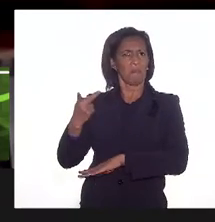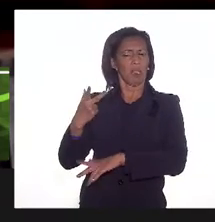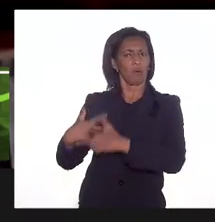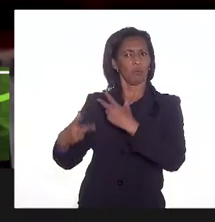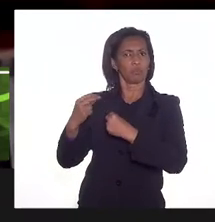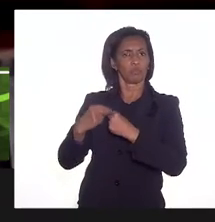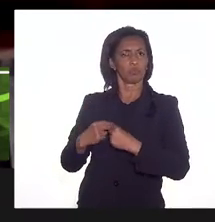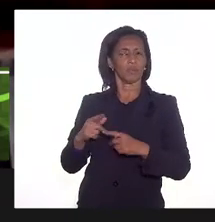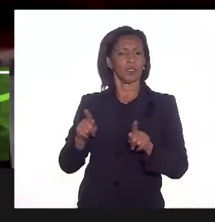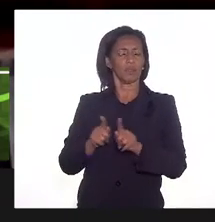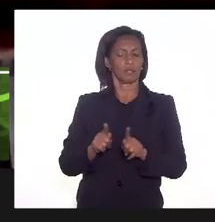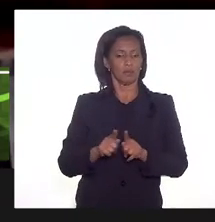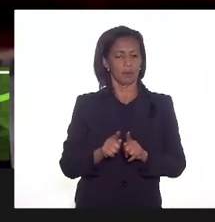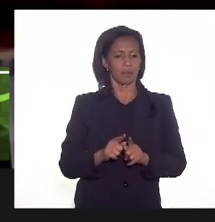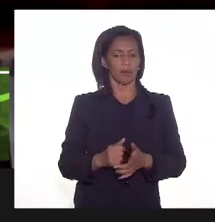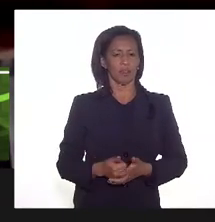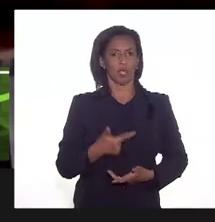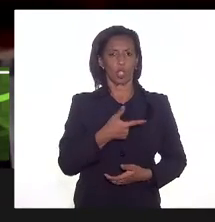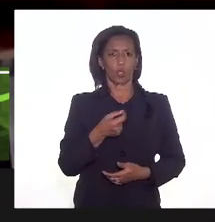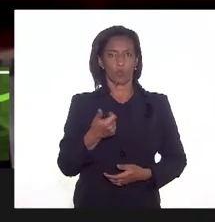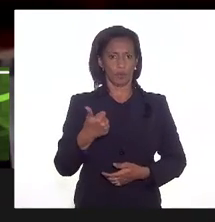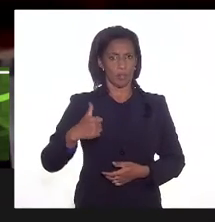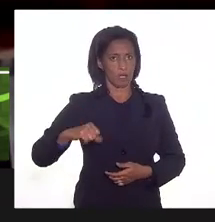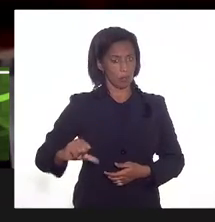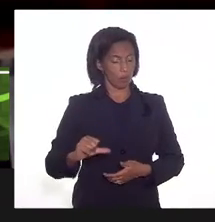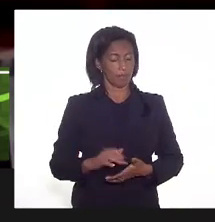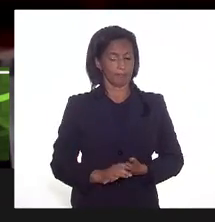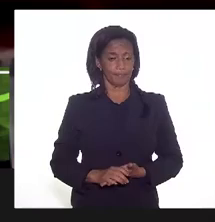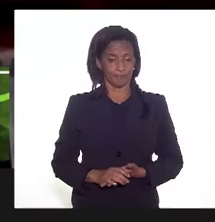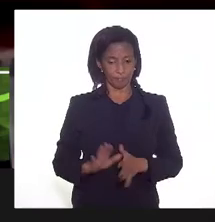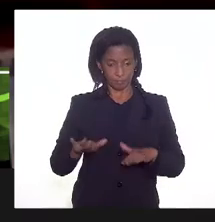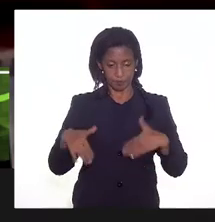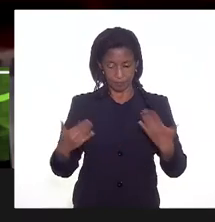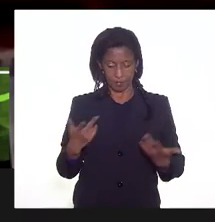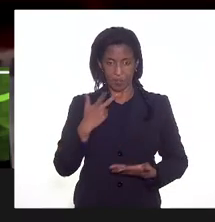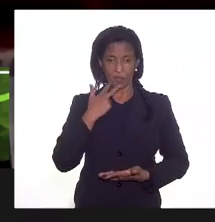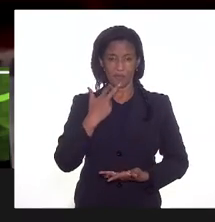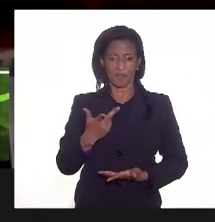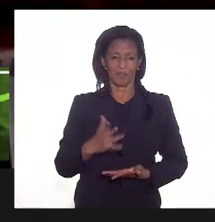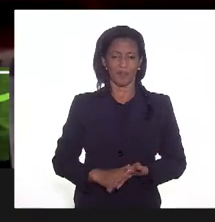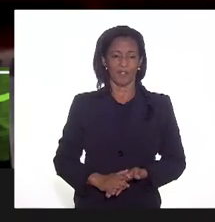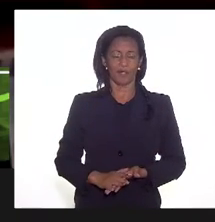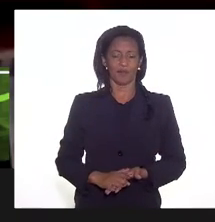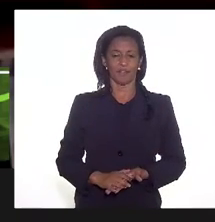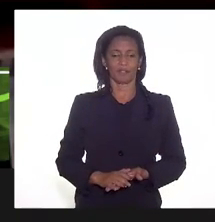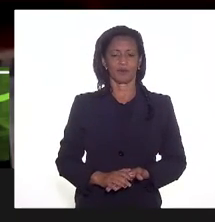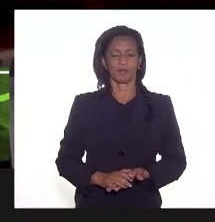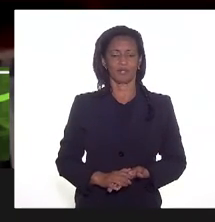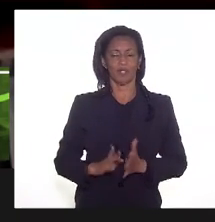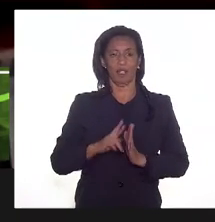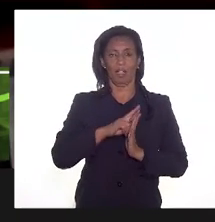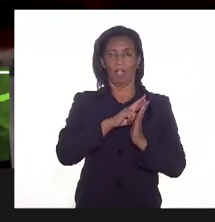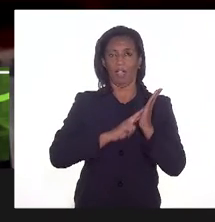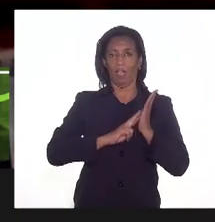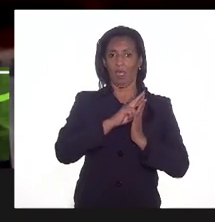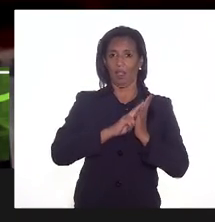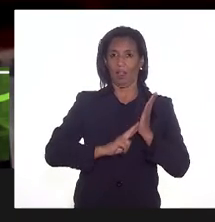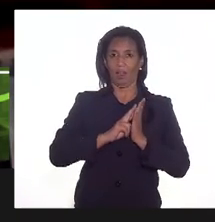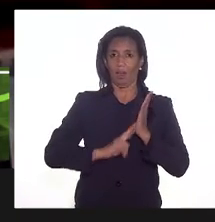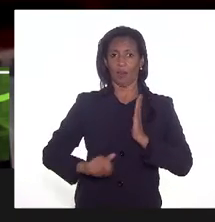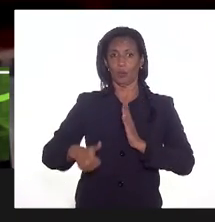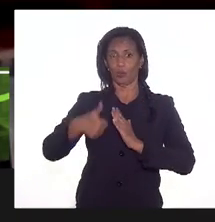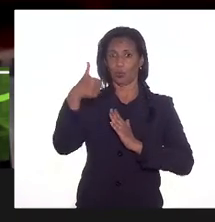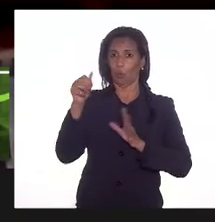mais uma edição em 2019 então eu vou falar aqui na condição de relator de uma das